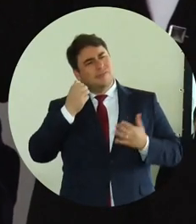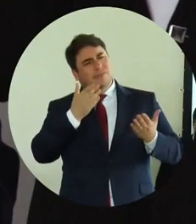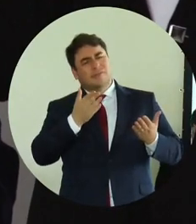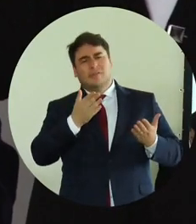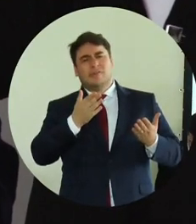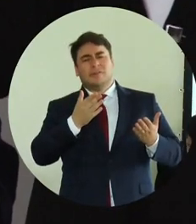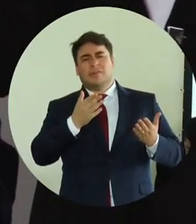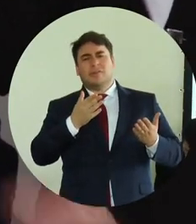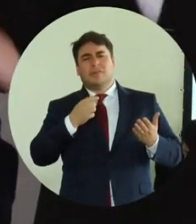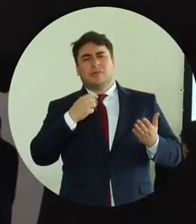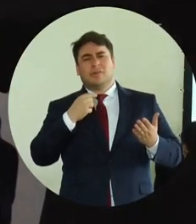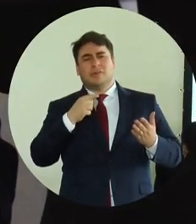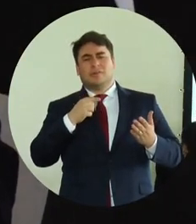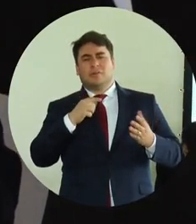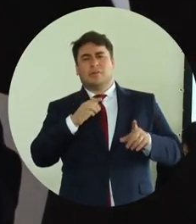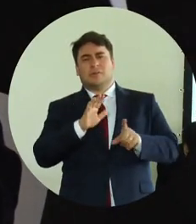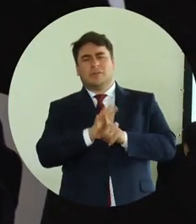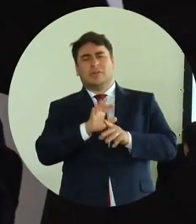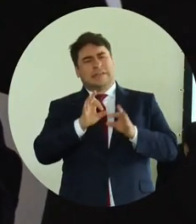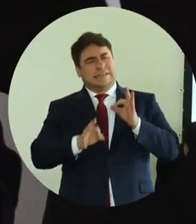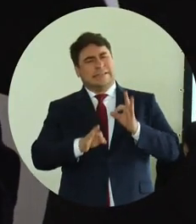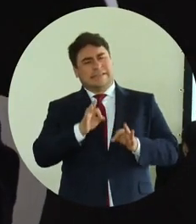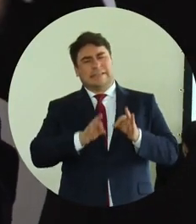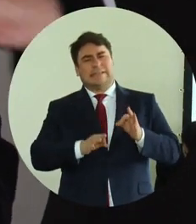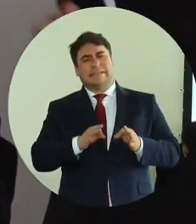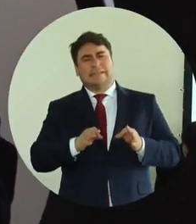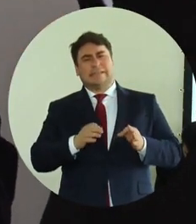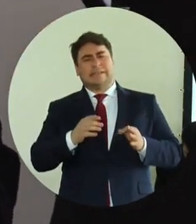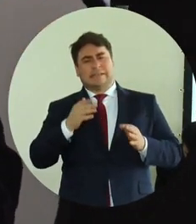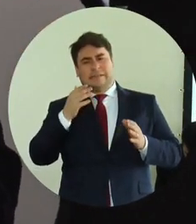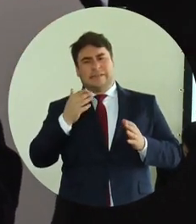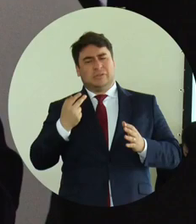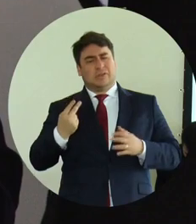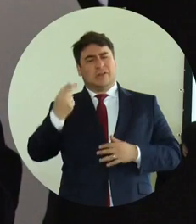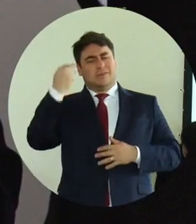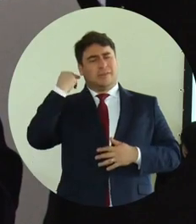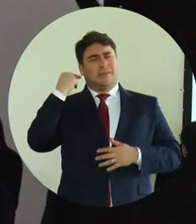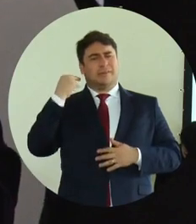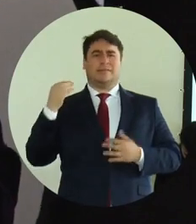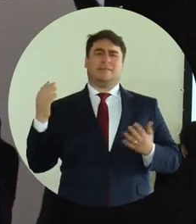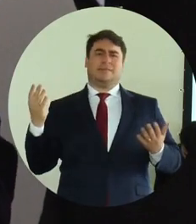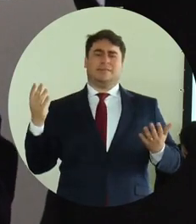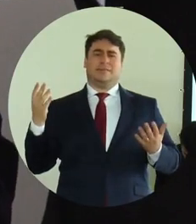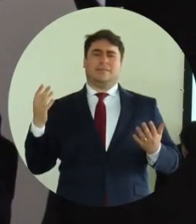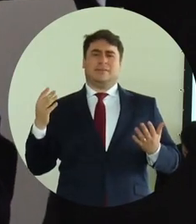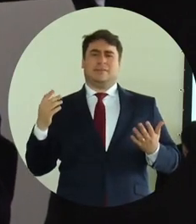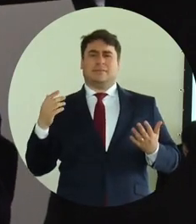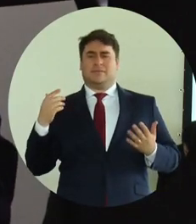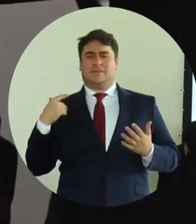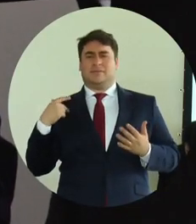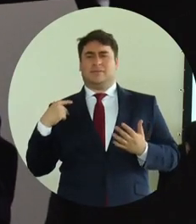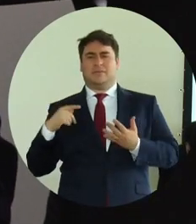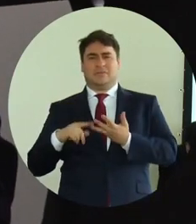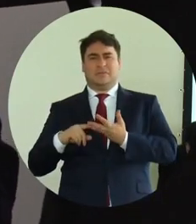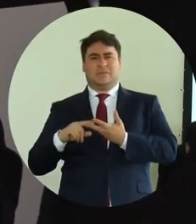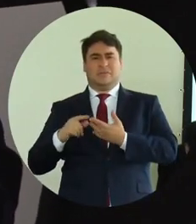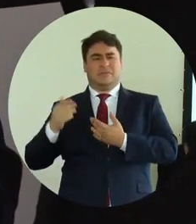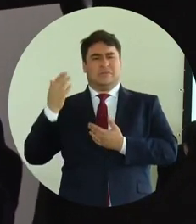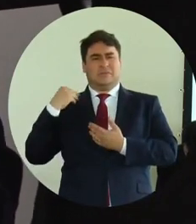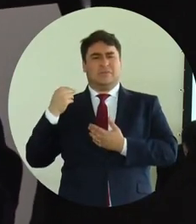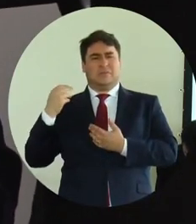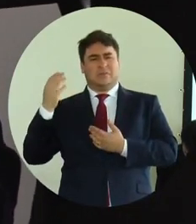nós vamos legislar e governar olhando para trás, considerando uma fotografia de um